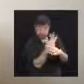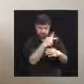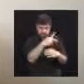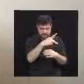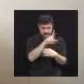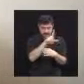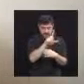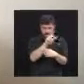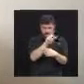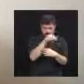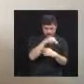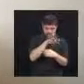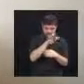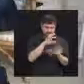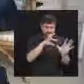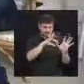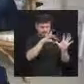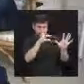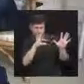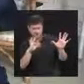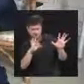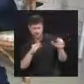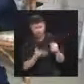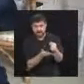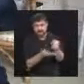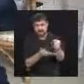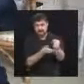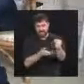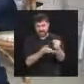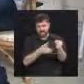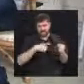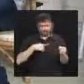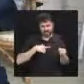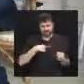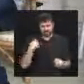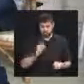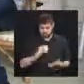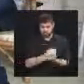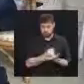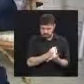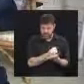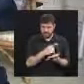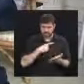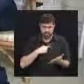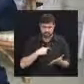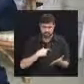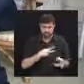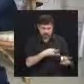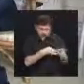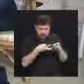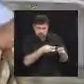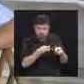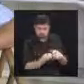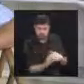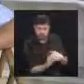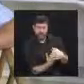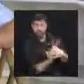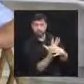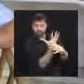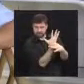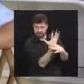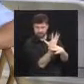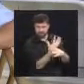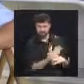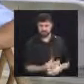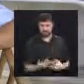nada mais é do que a nossa medicina, só que baseada em plantas. Muitas das nossas medicações são retiradas de plantas. Né?